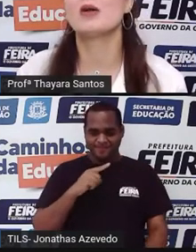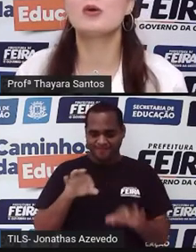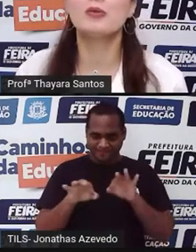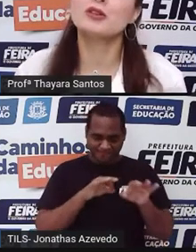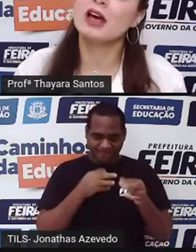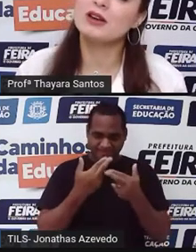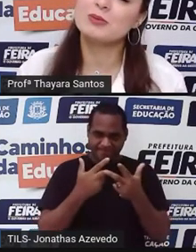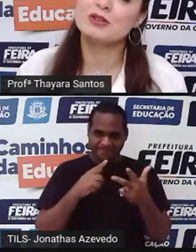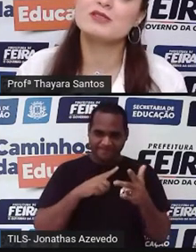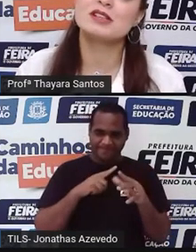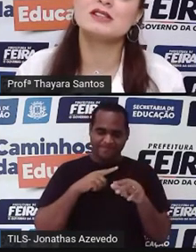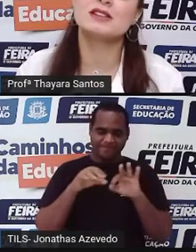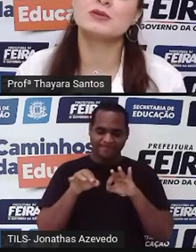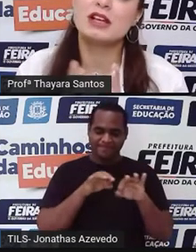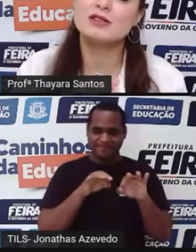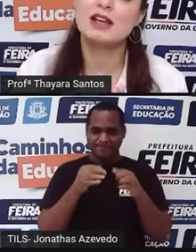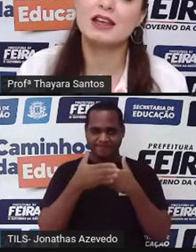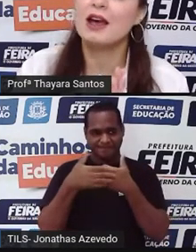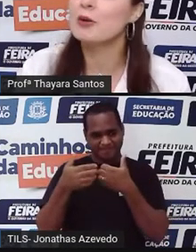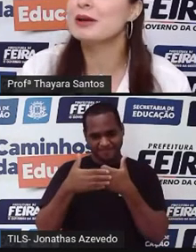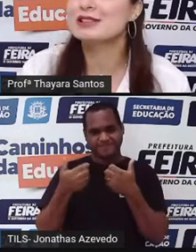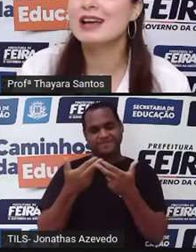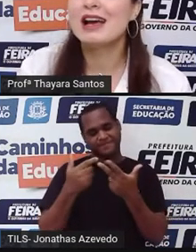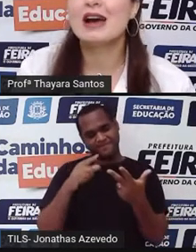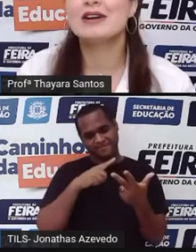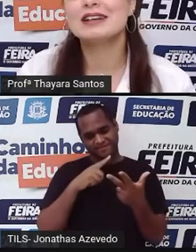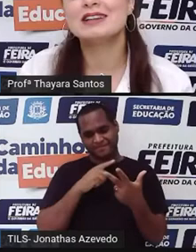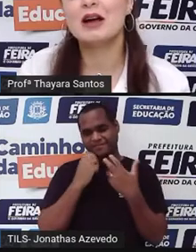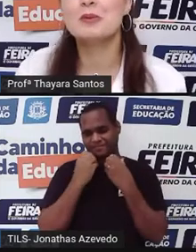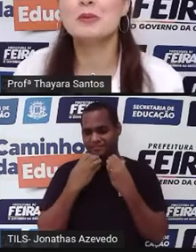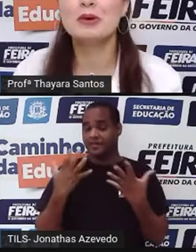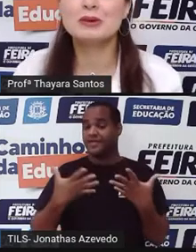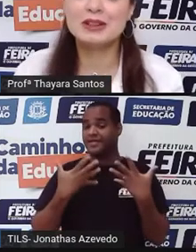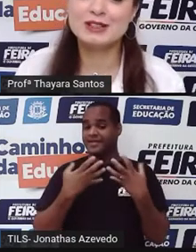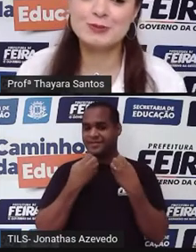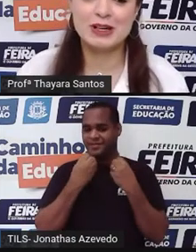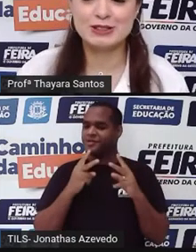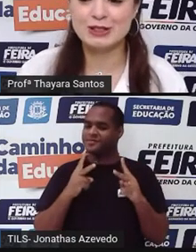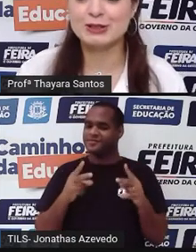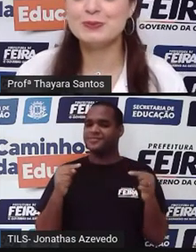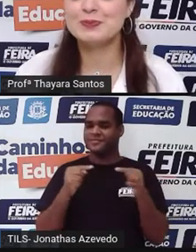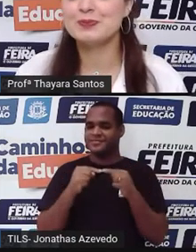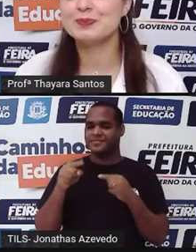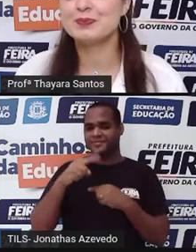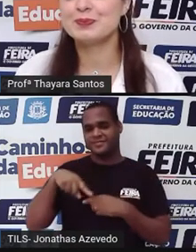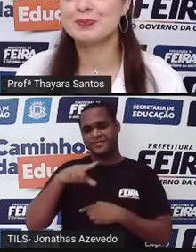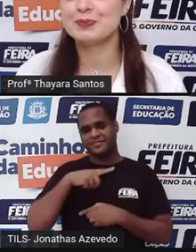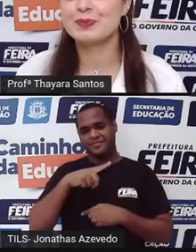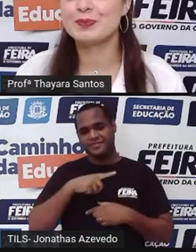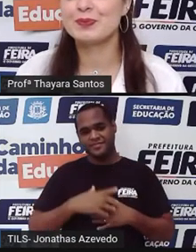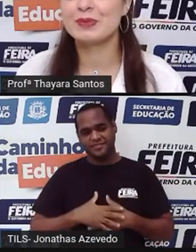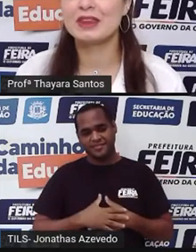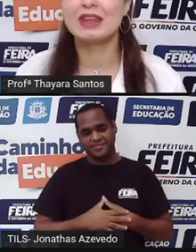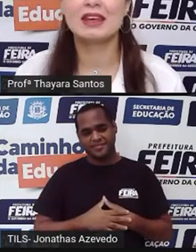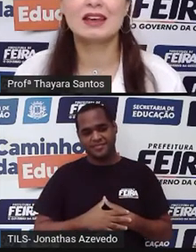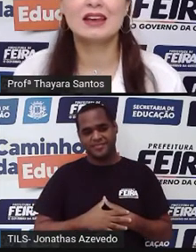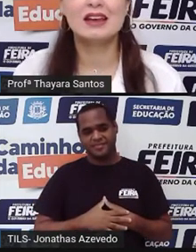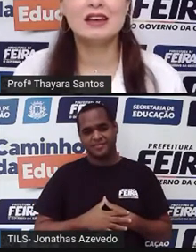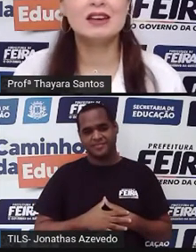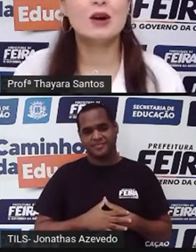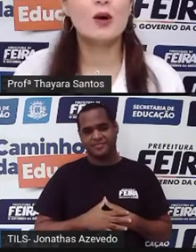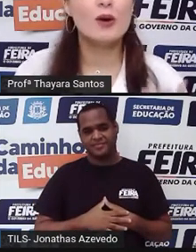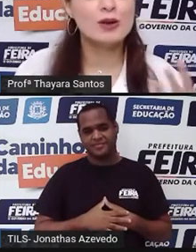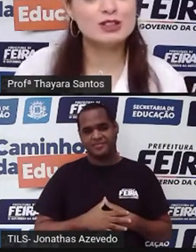prepara essa aula com muito carinho para vocês então pelos aqui realmente é uma alegria muito grande para gente é